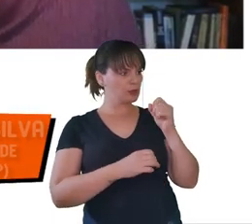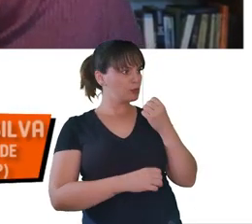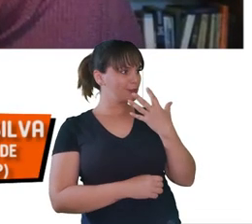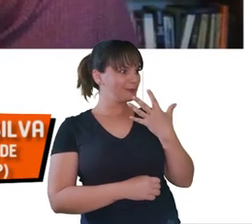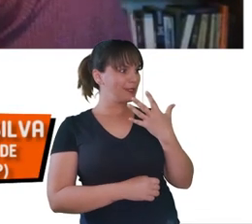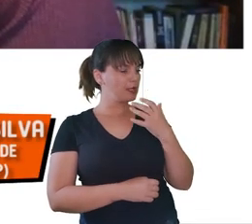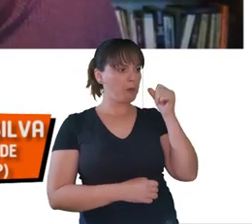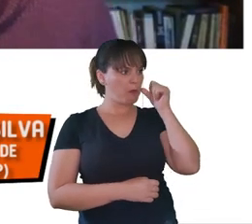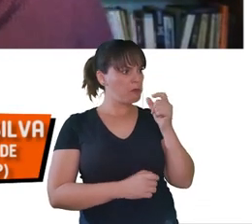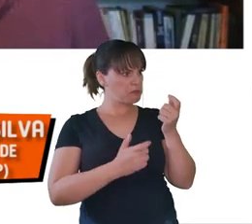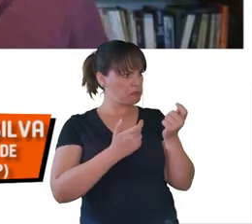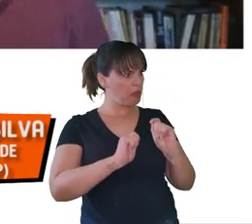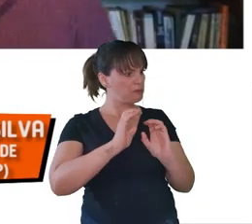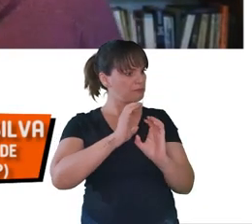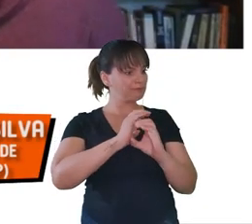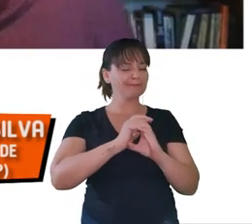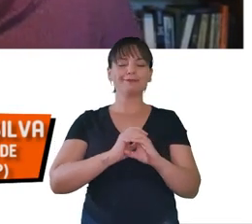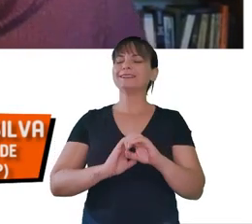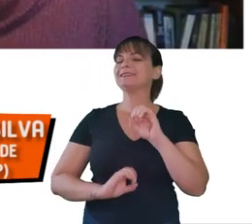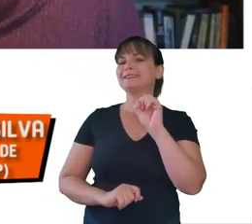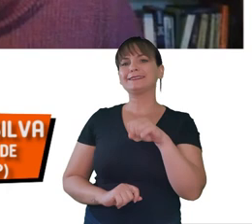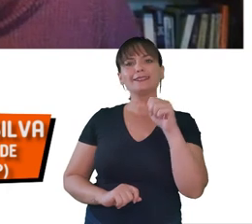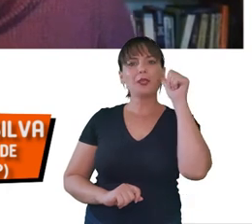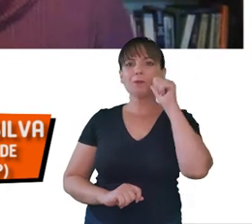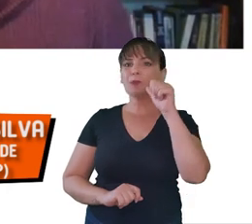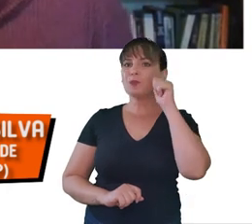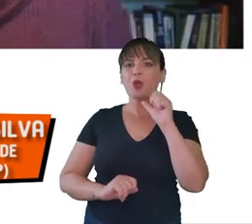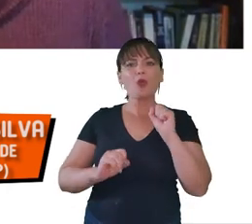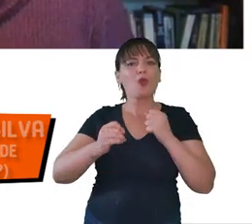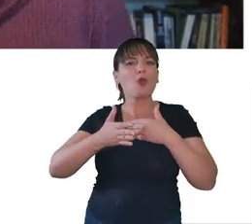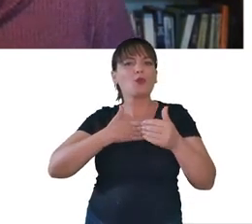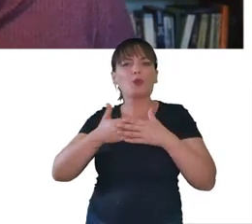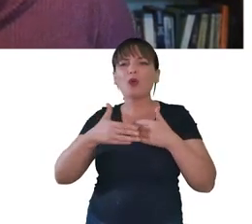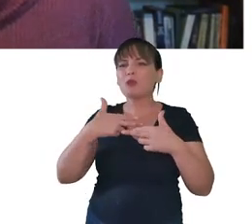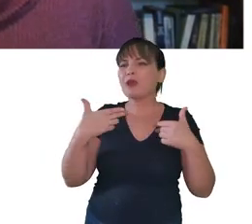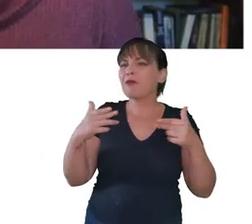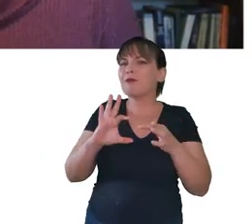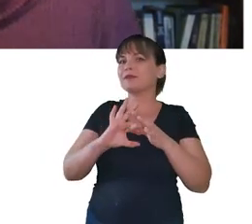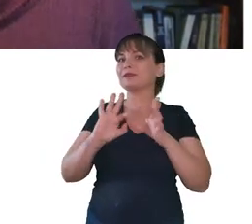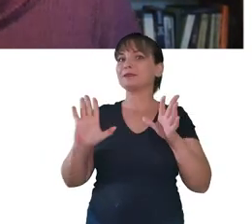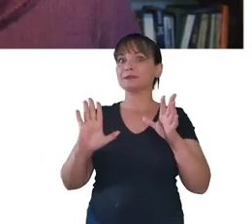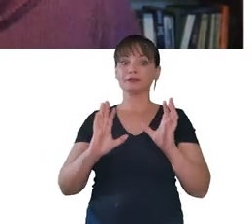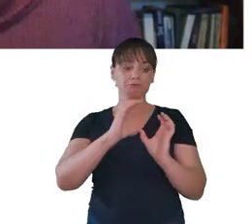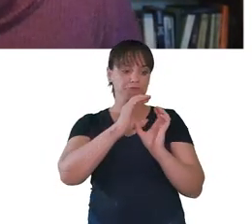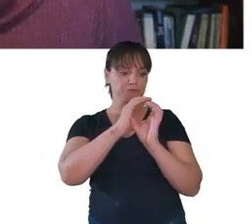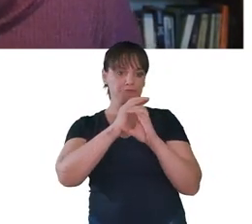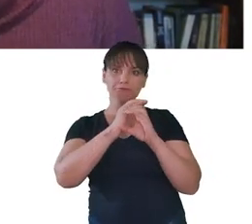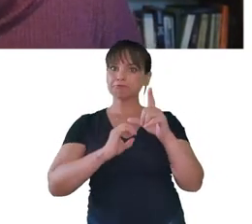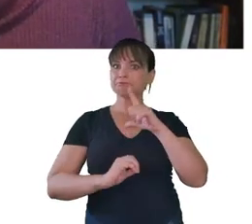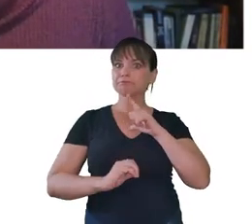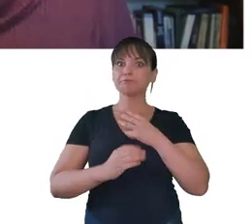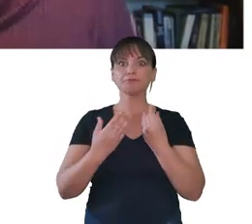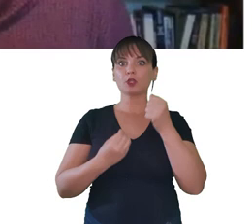Sem dúvida, as mulheres elas podem fazer qualquer coisa que a gente quiser, né? No caso da ciência, a gente tem várias mulheres hoje